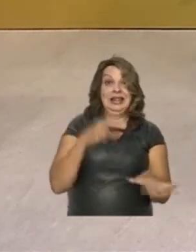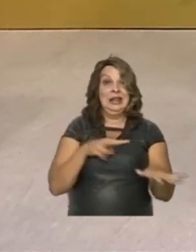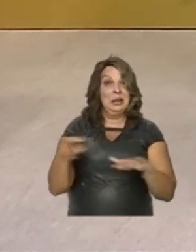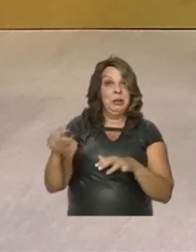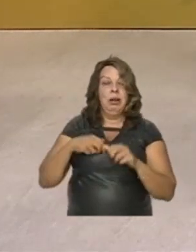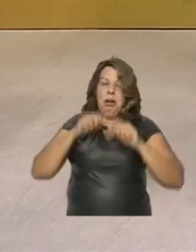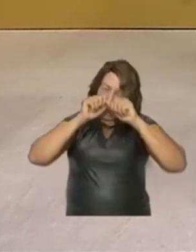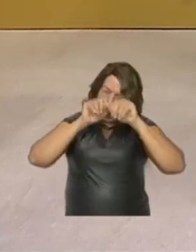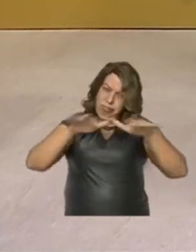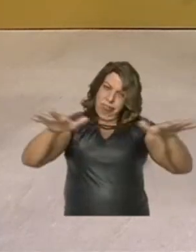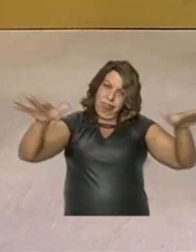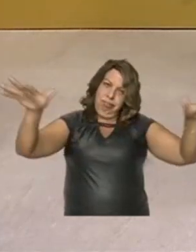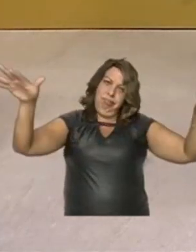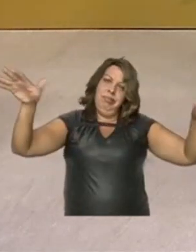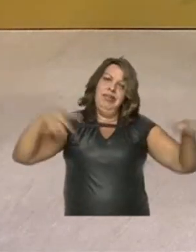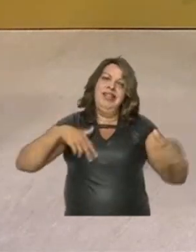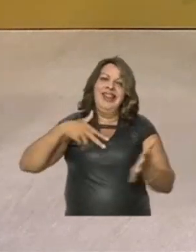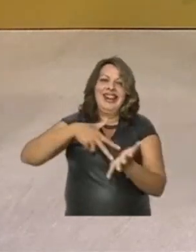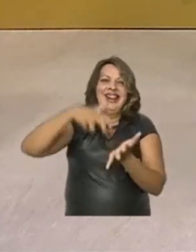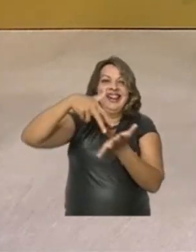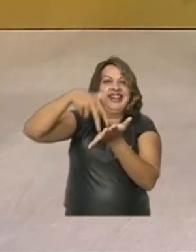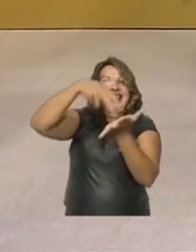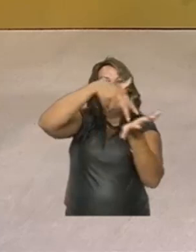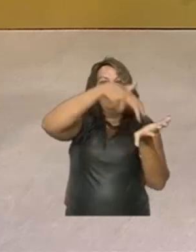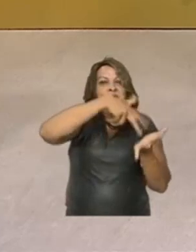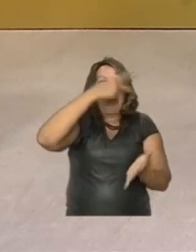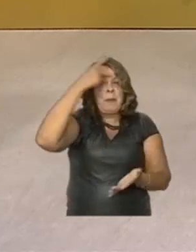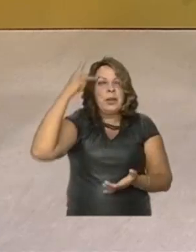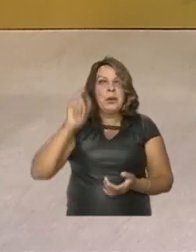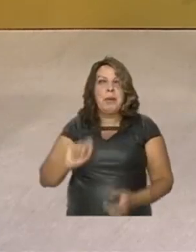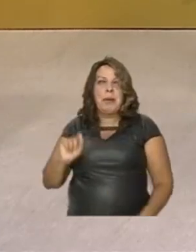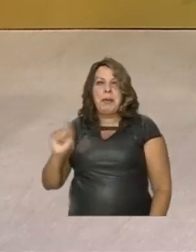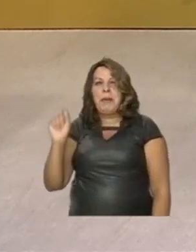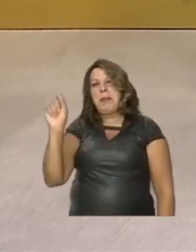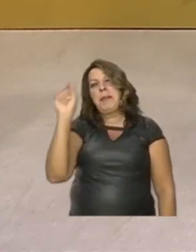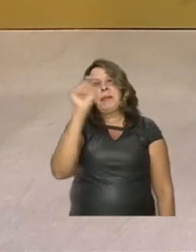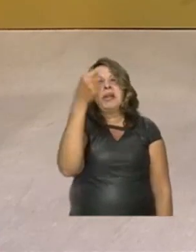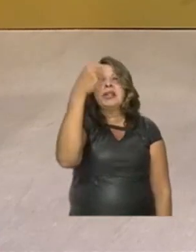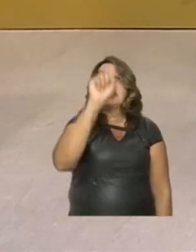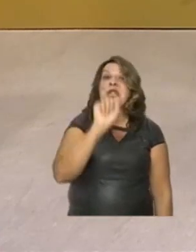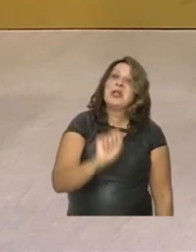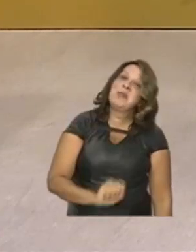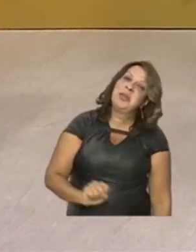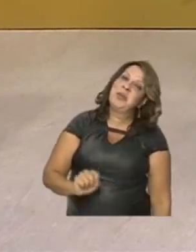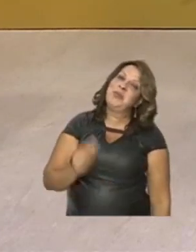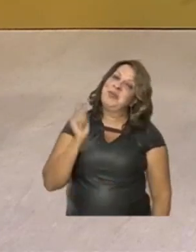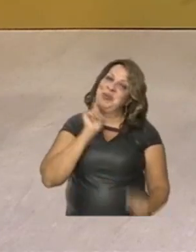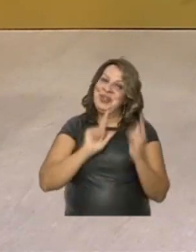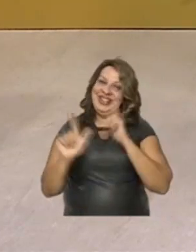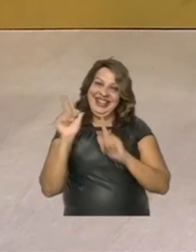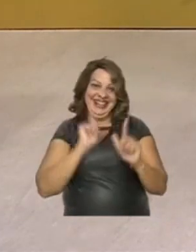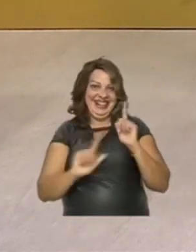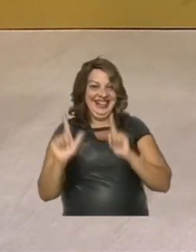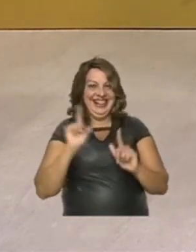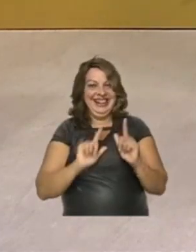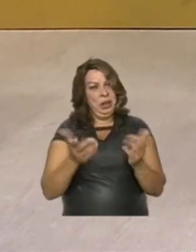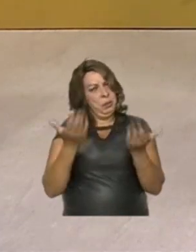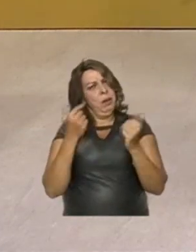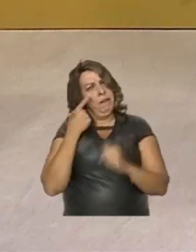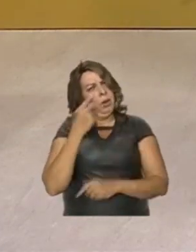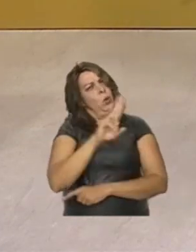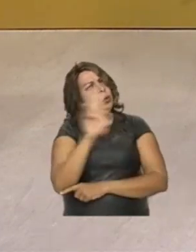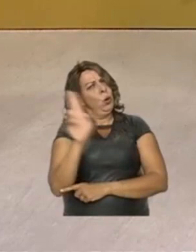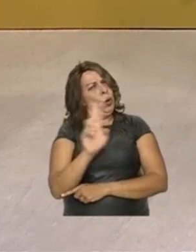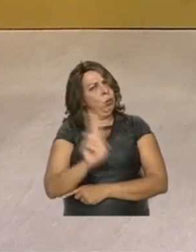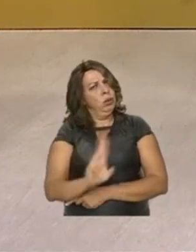gente espalhou alegria por esse estado com muitos contemplados, né? Muita gente feliz da vida por ter se tornado contemplado Caju Cap. Vamos conferir então